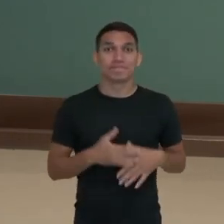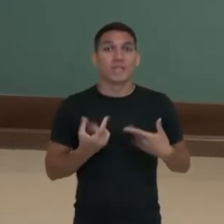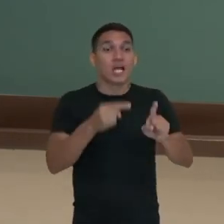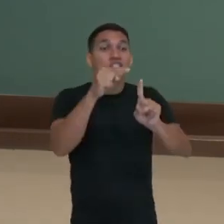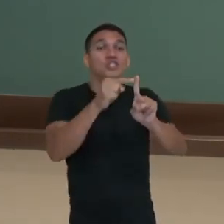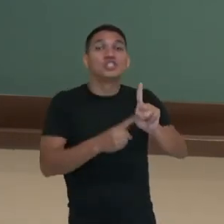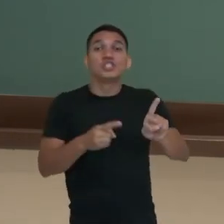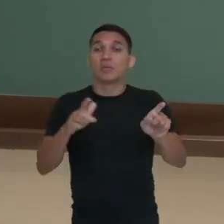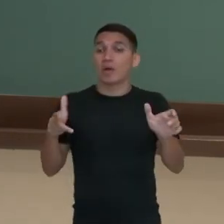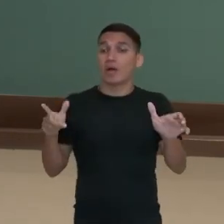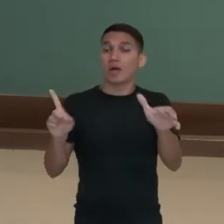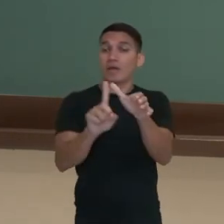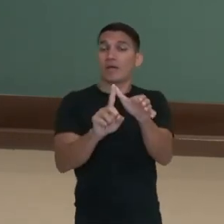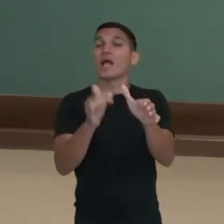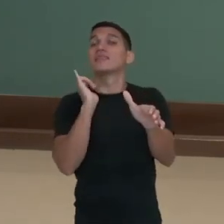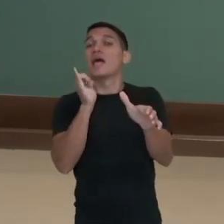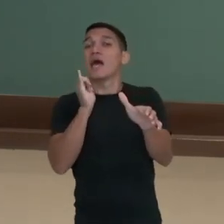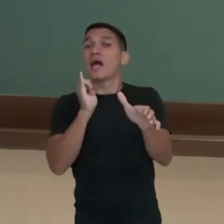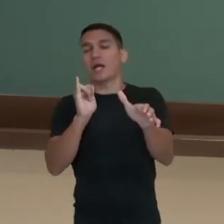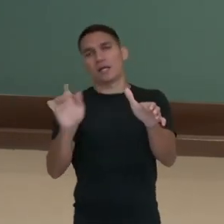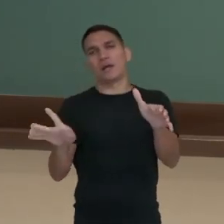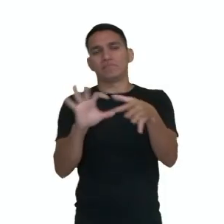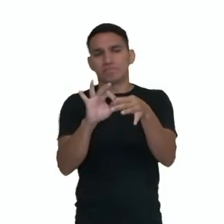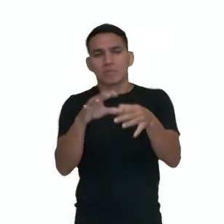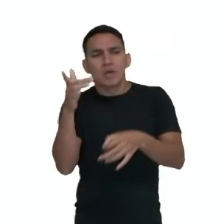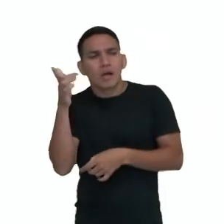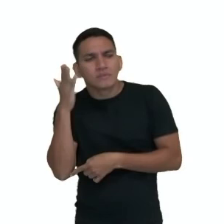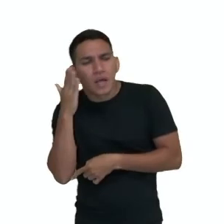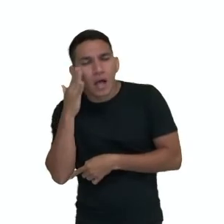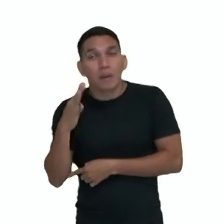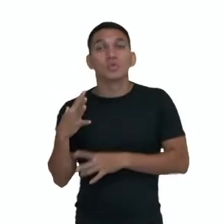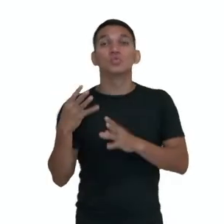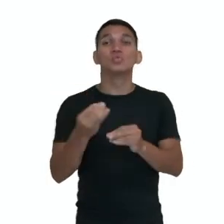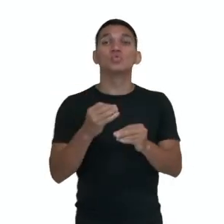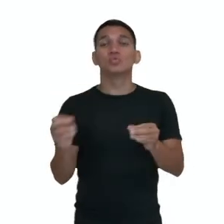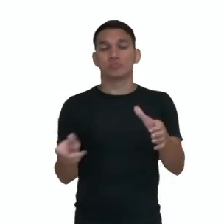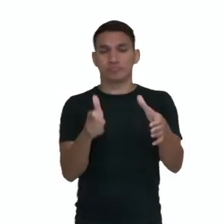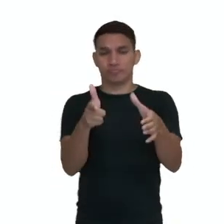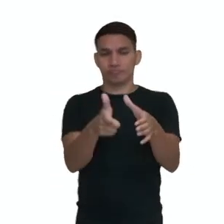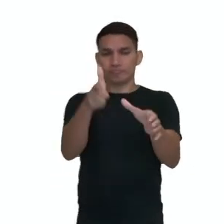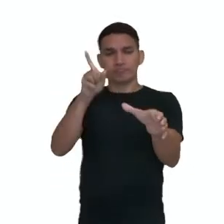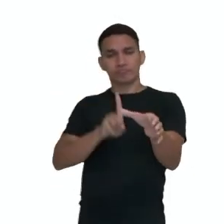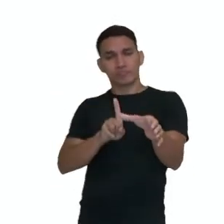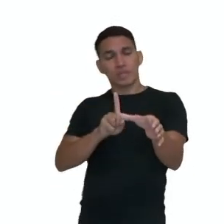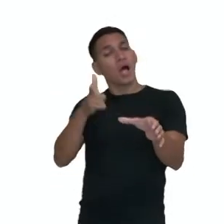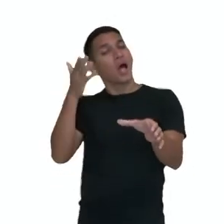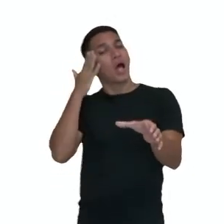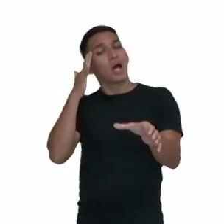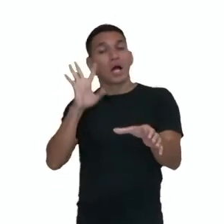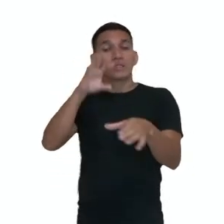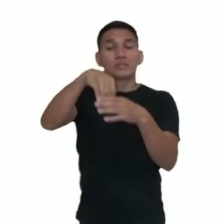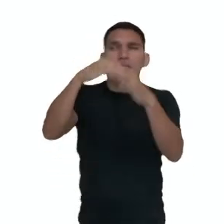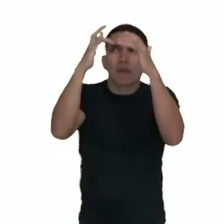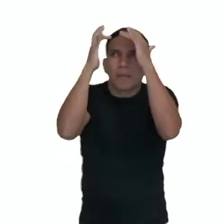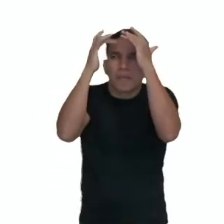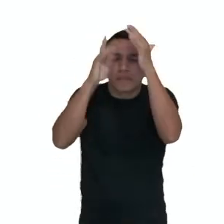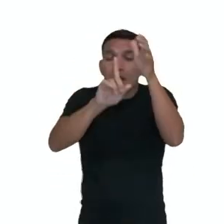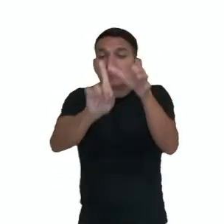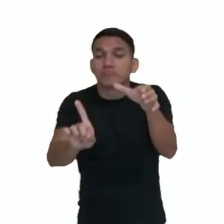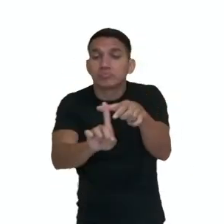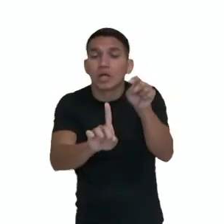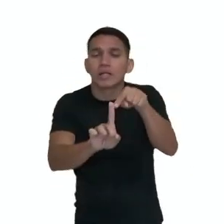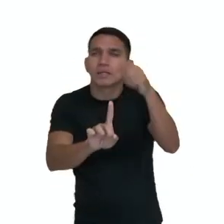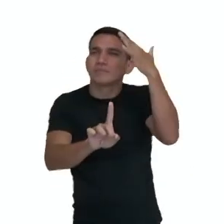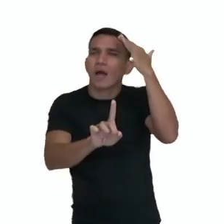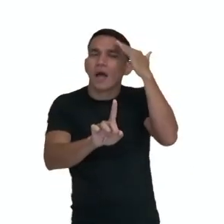Tipos de narrador. Temos o narrador onisciente, que ele sabe tudo o que se passa no pensamento dos personagens,